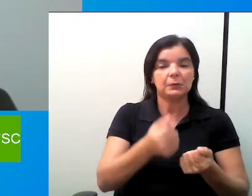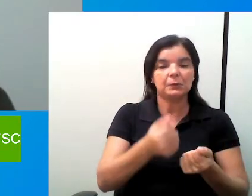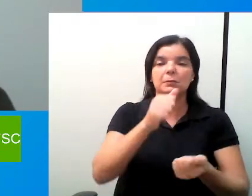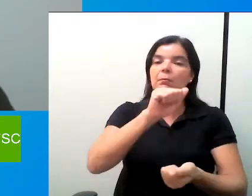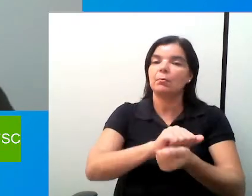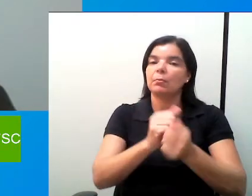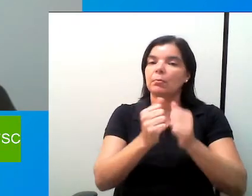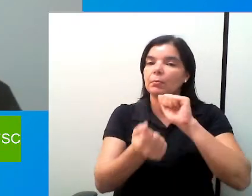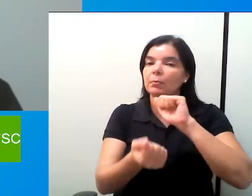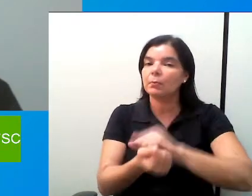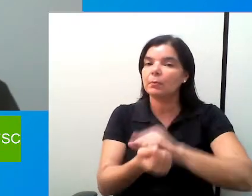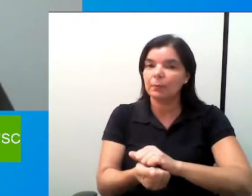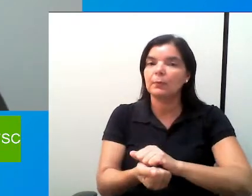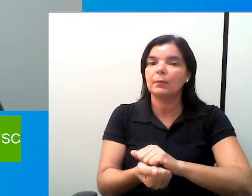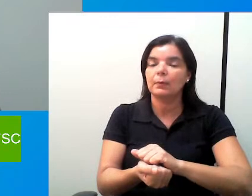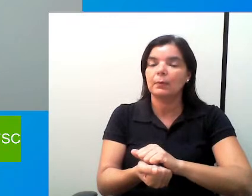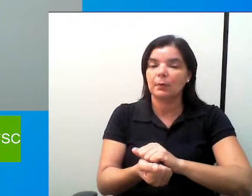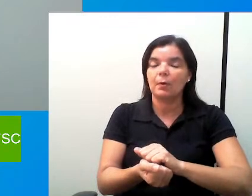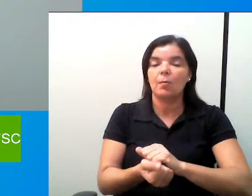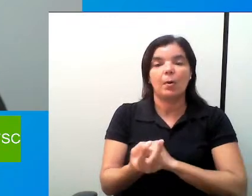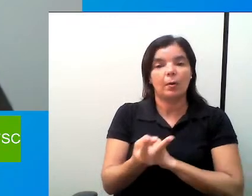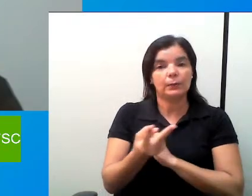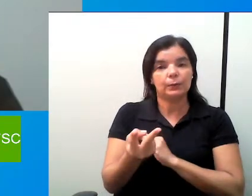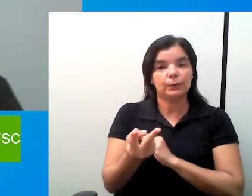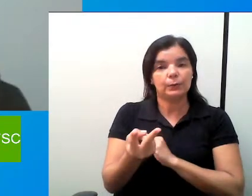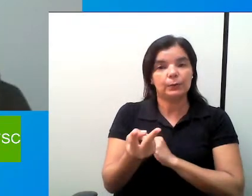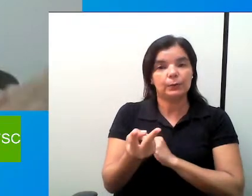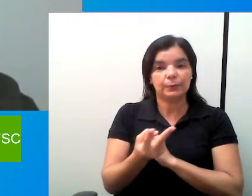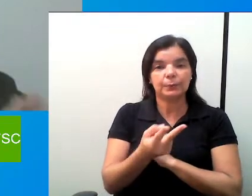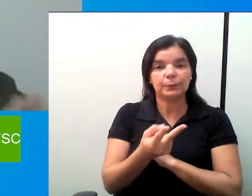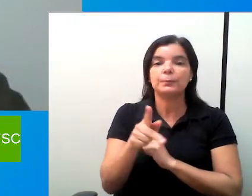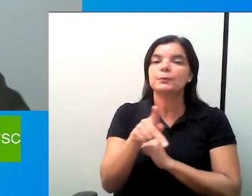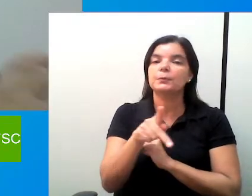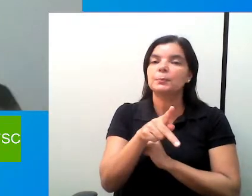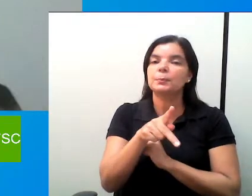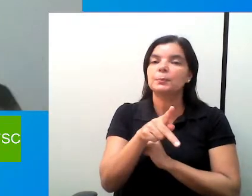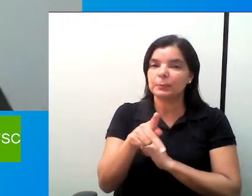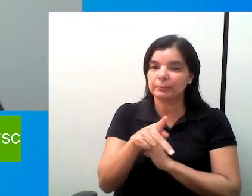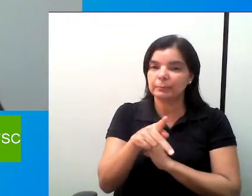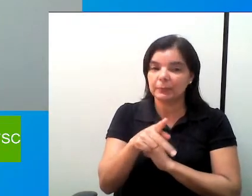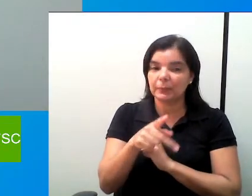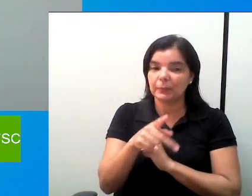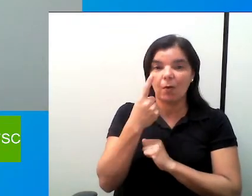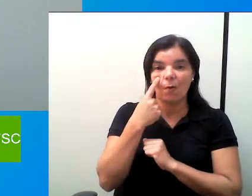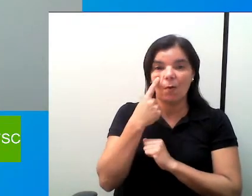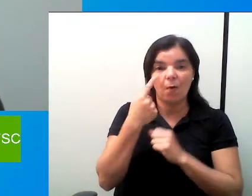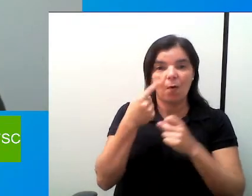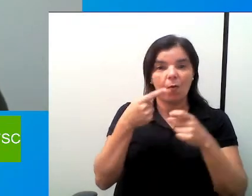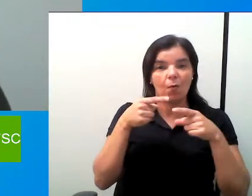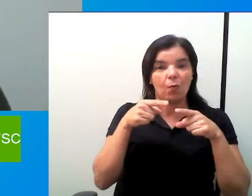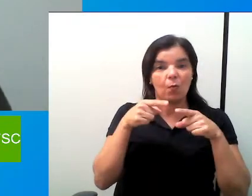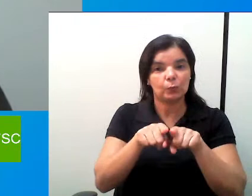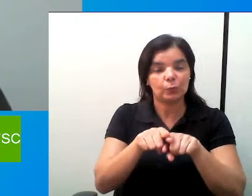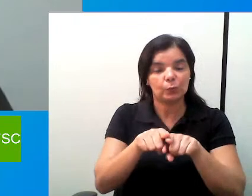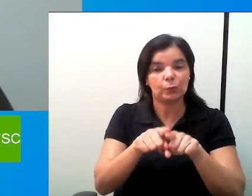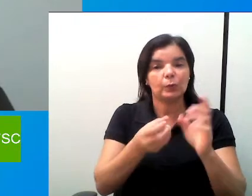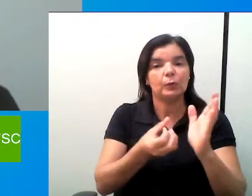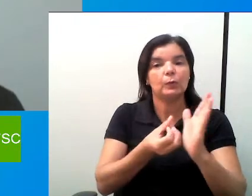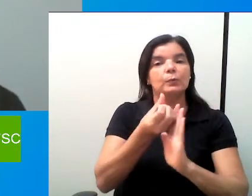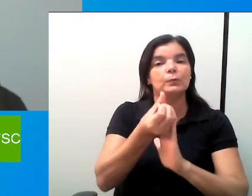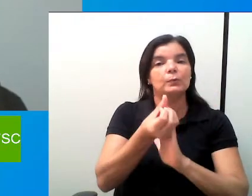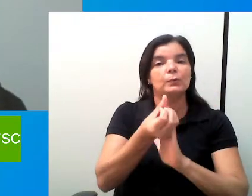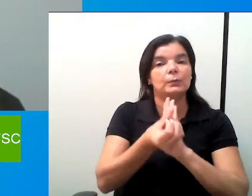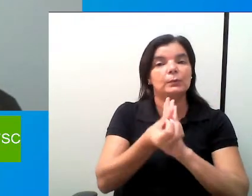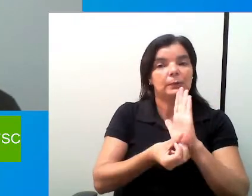mas essa dupla de professores olha, né, o andar da carruagem dos semestres anteriores e